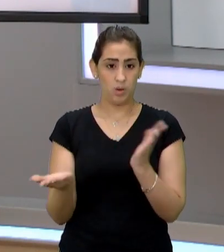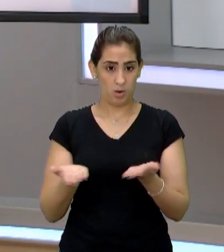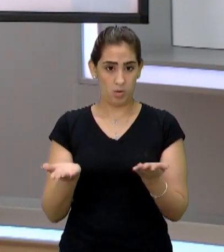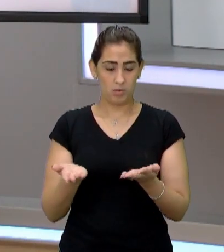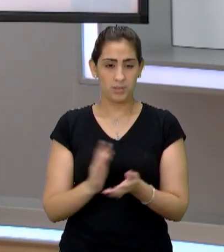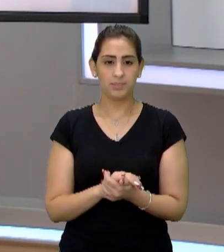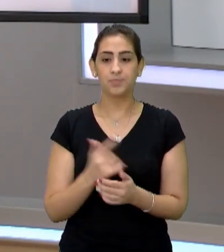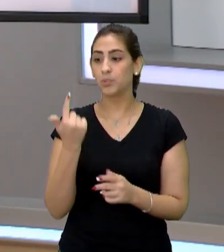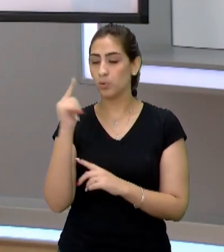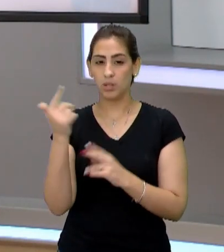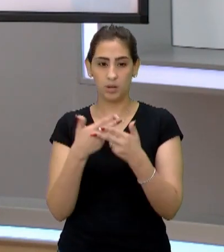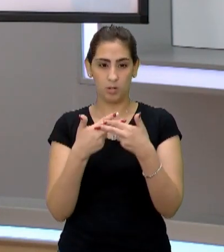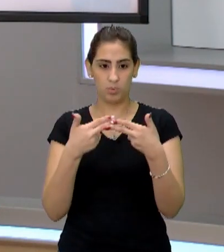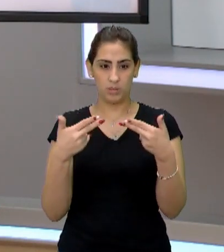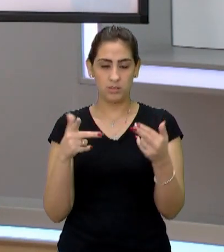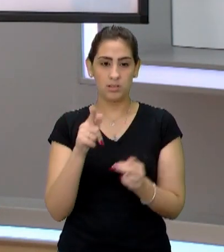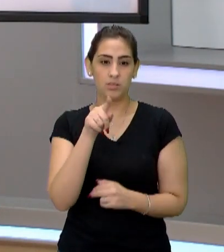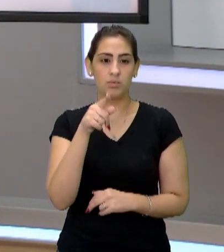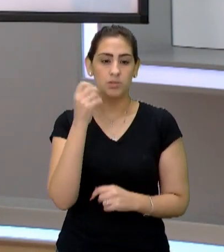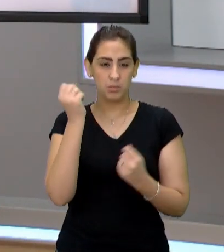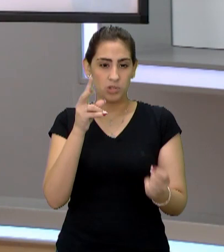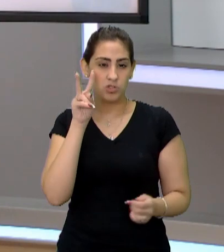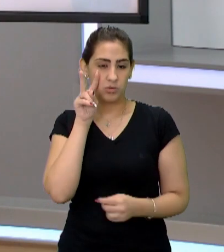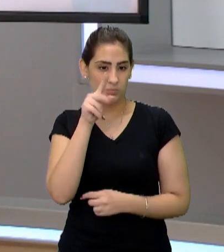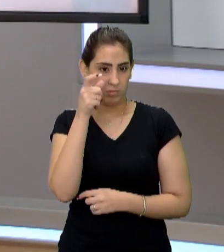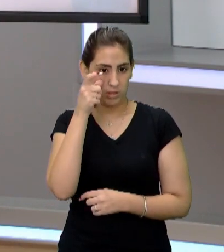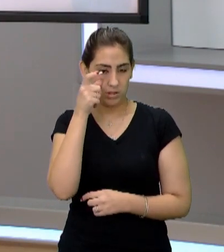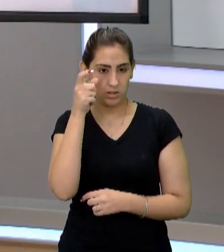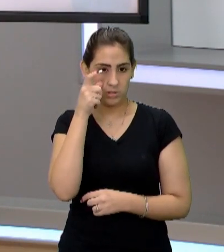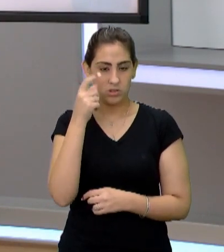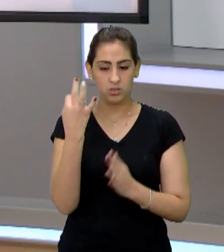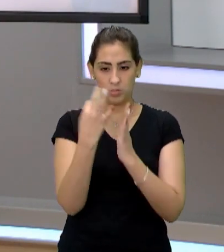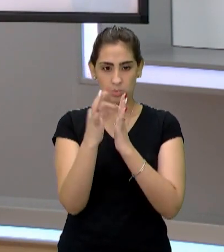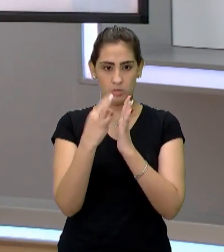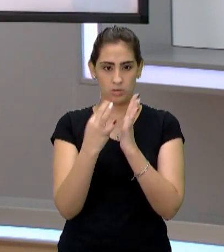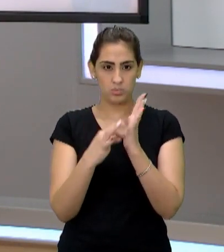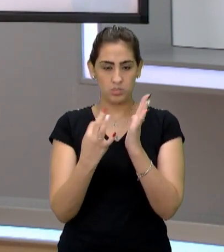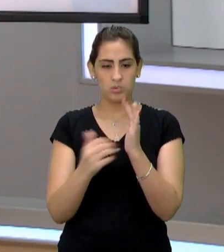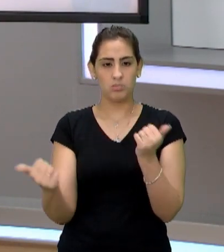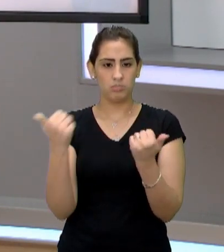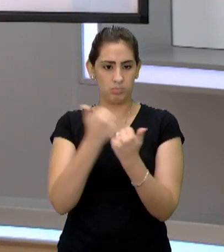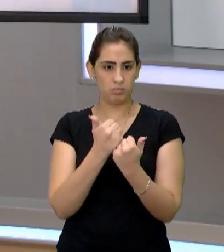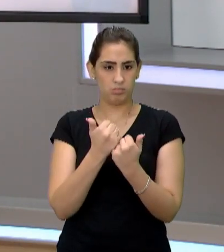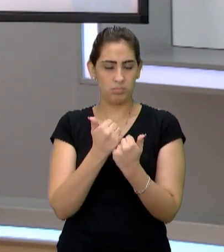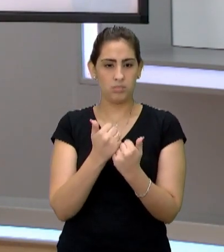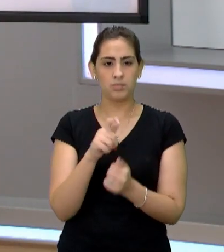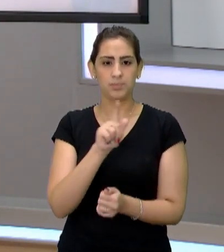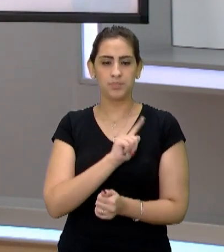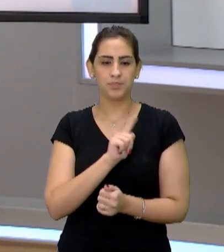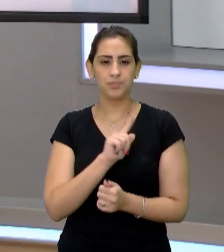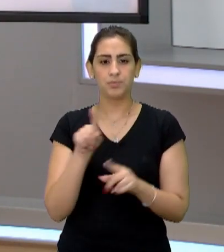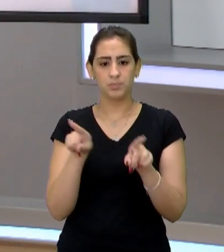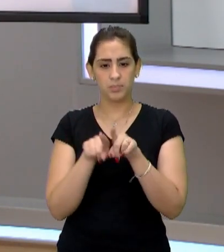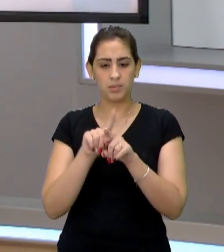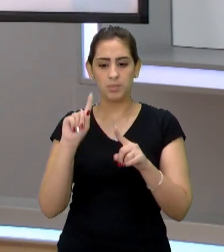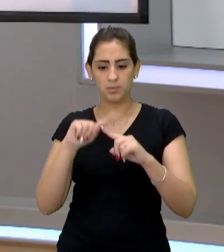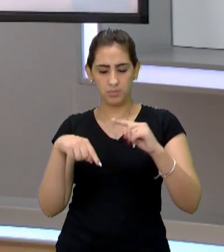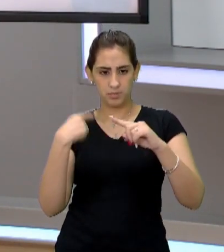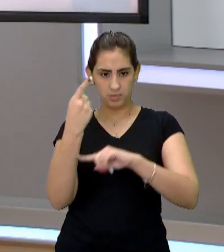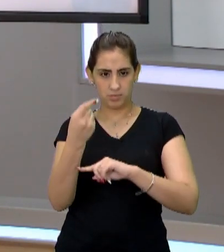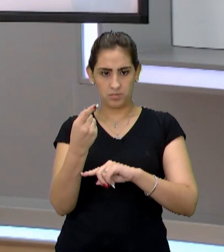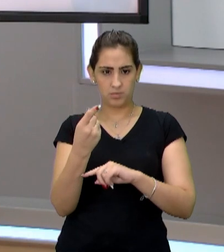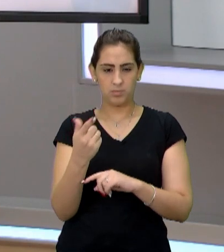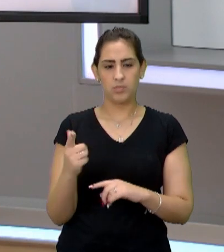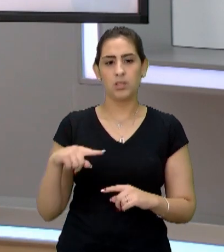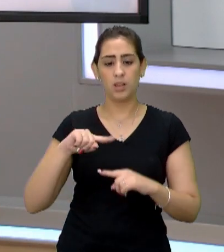Outra coisa, você vai poder assistir essa correção no repositório e também, né, no contraturno